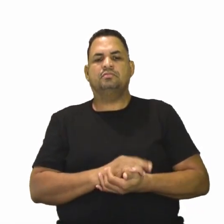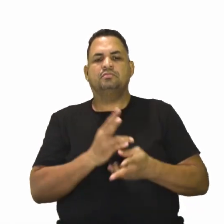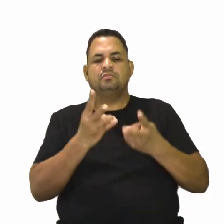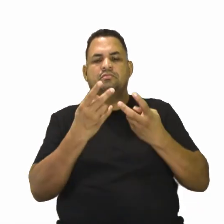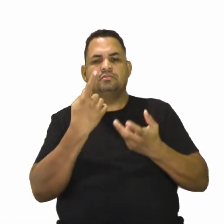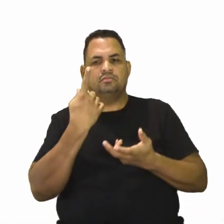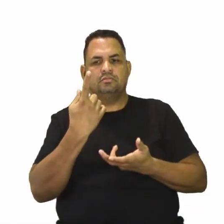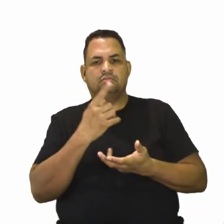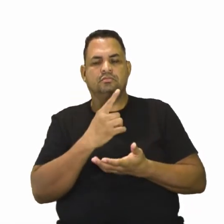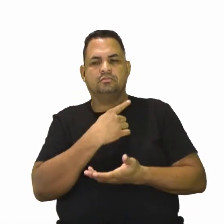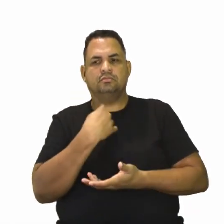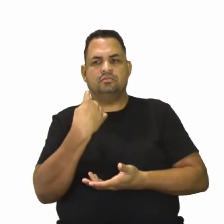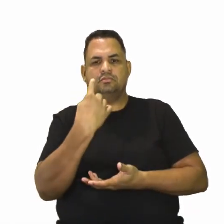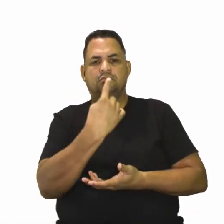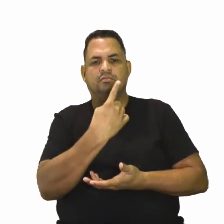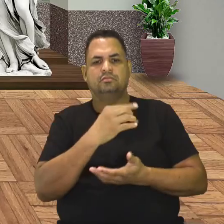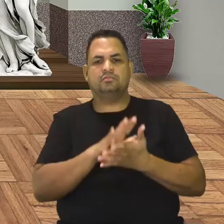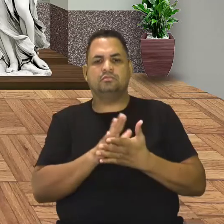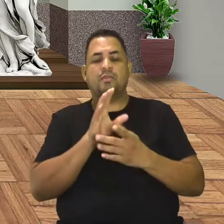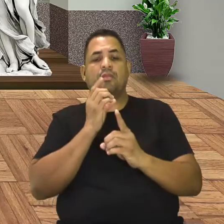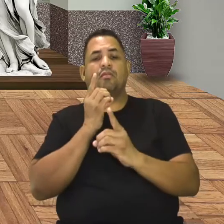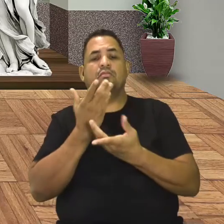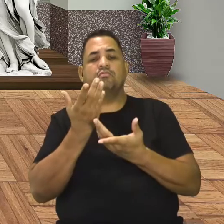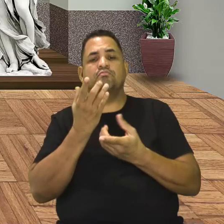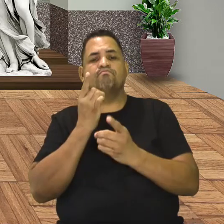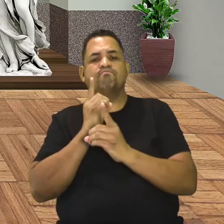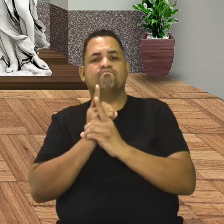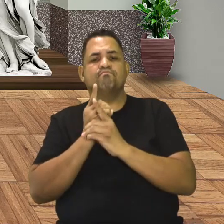percebam vocês que nós estamos nos deparando